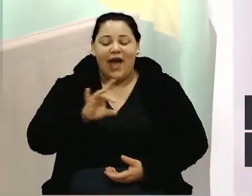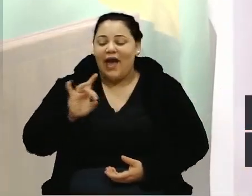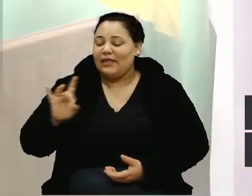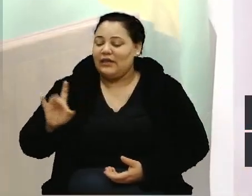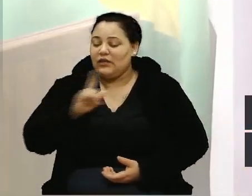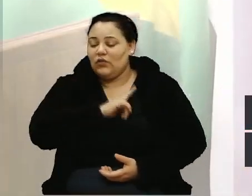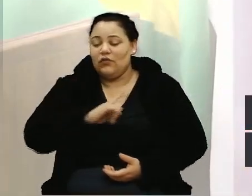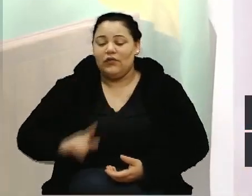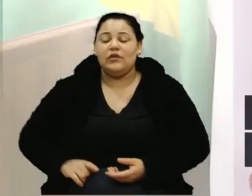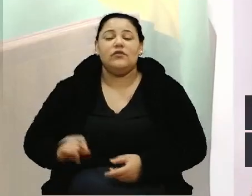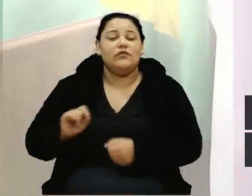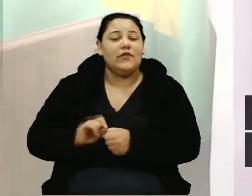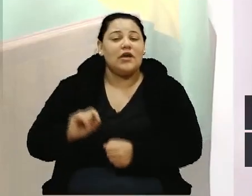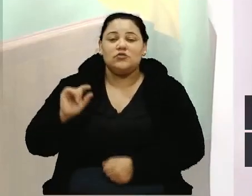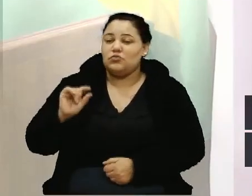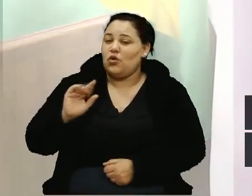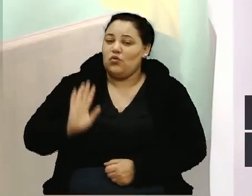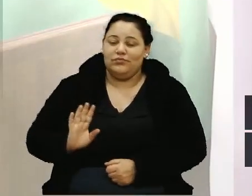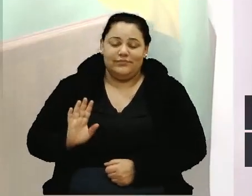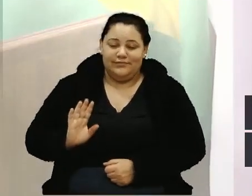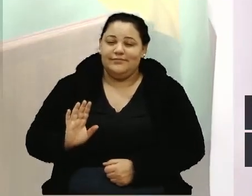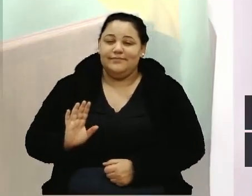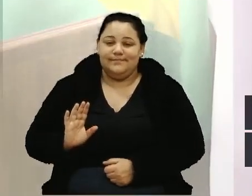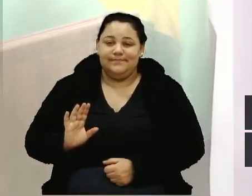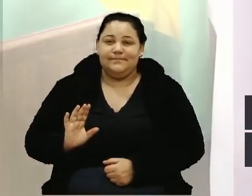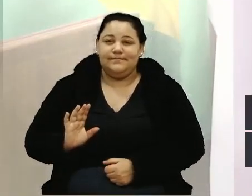um pouco, cada governo faz a sua parte.